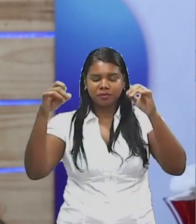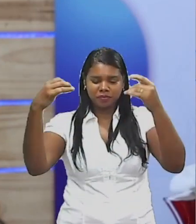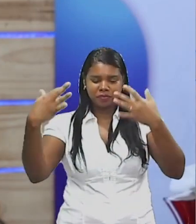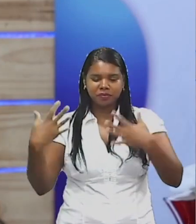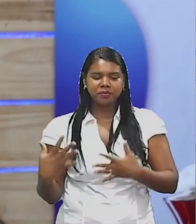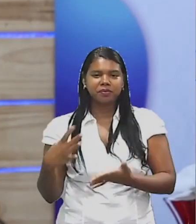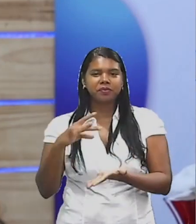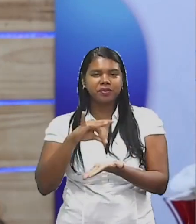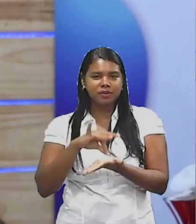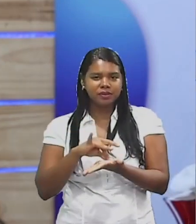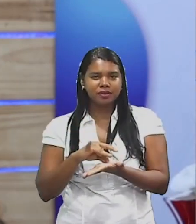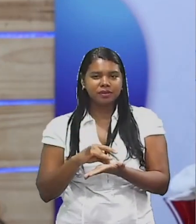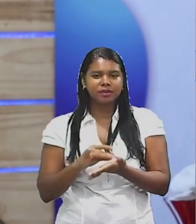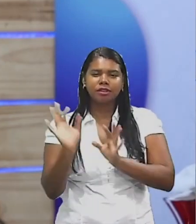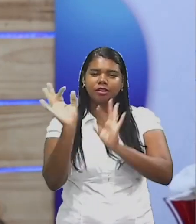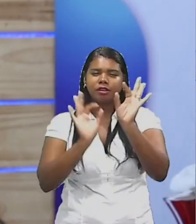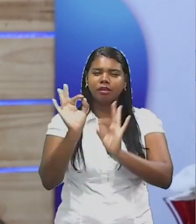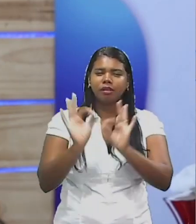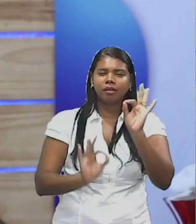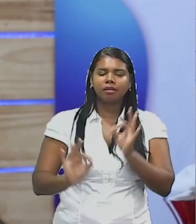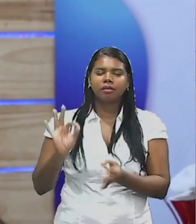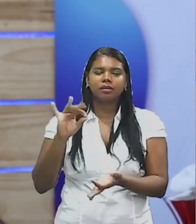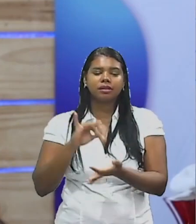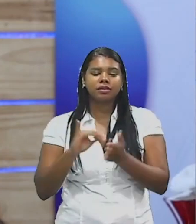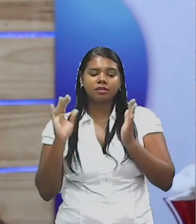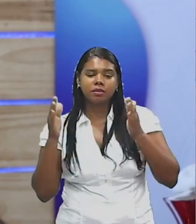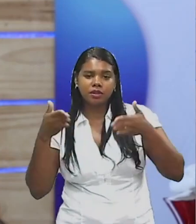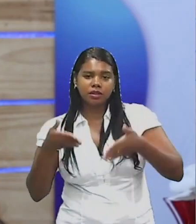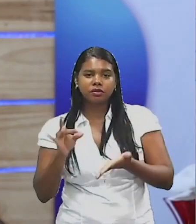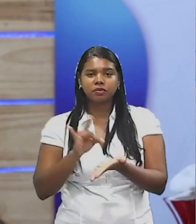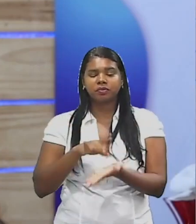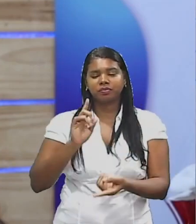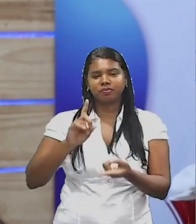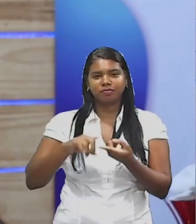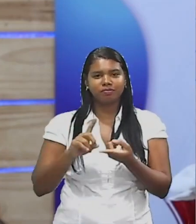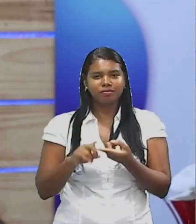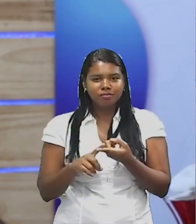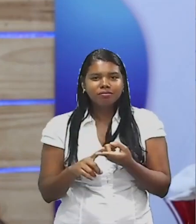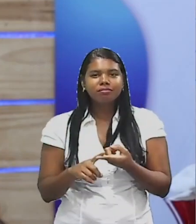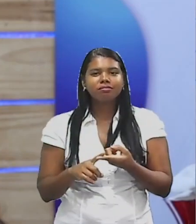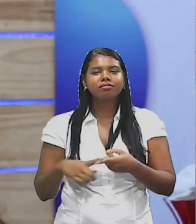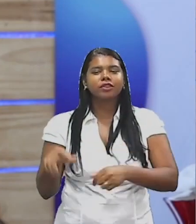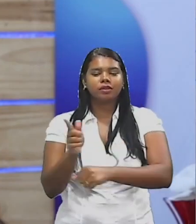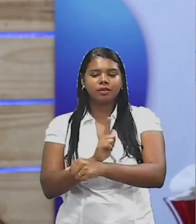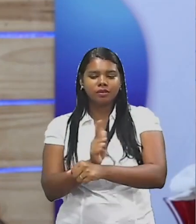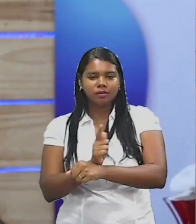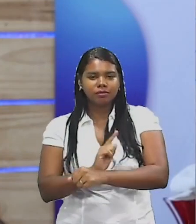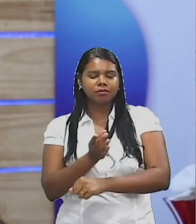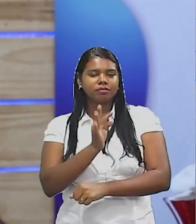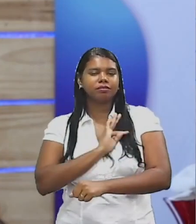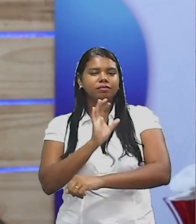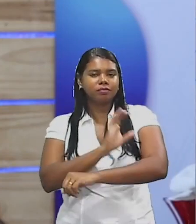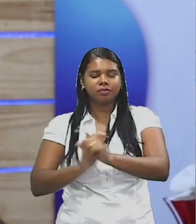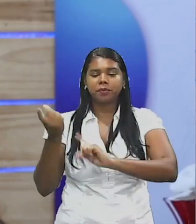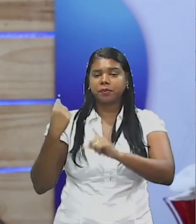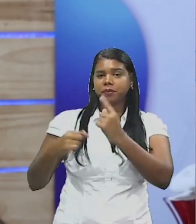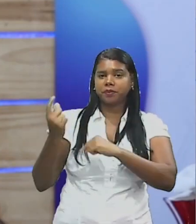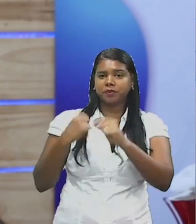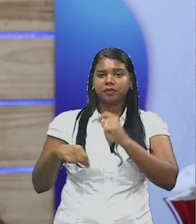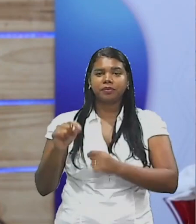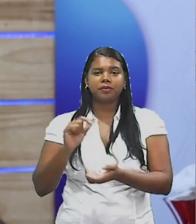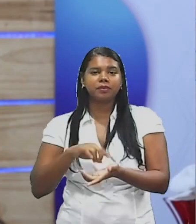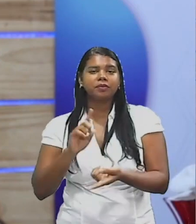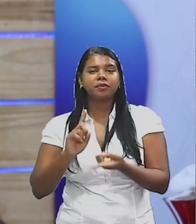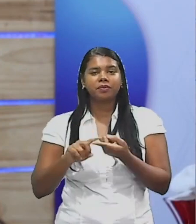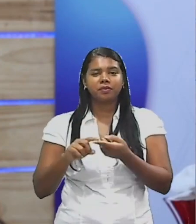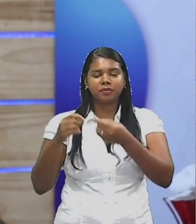marketing e sobre qualidade, né, que é mais voltado para a questão do nosso módulo de marketing e qualidade do curso técnico de administração, tá certo?